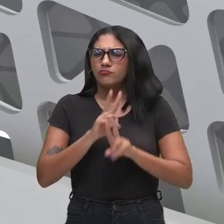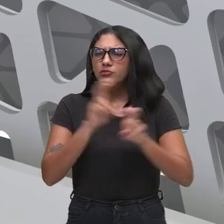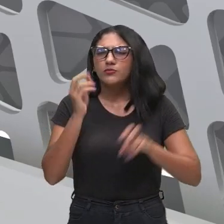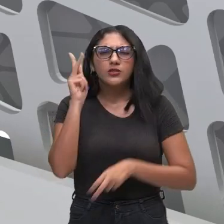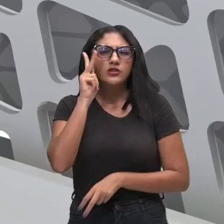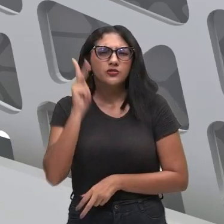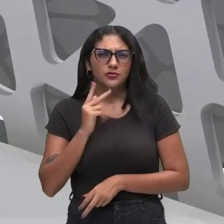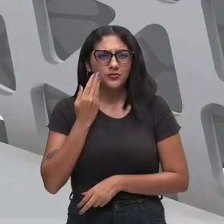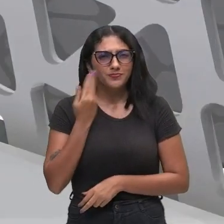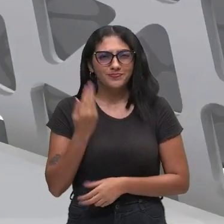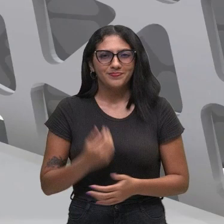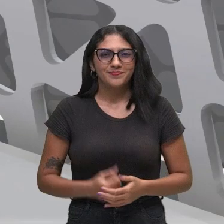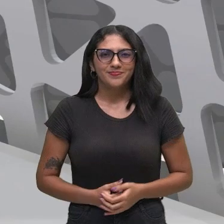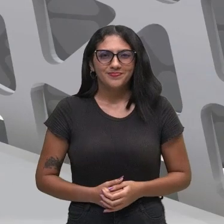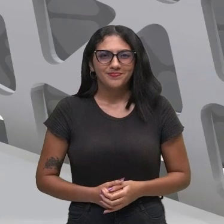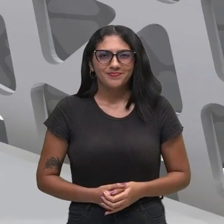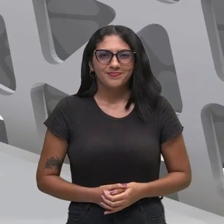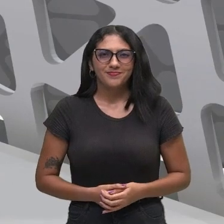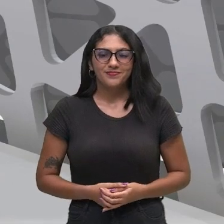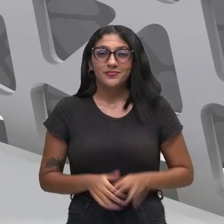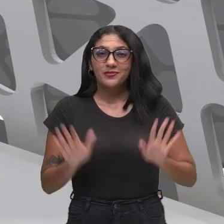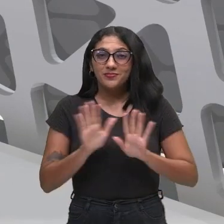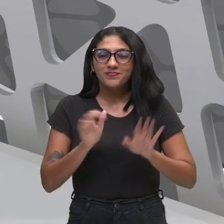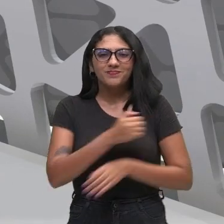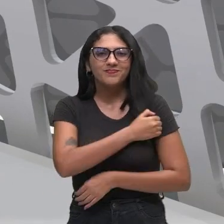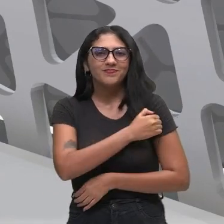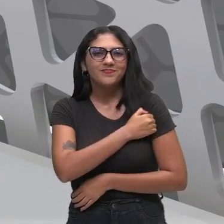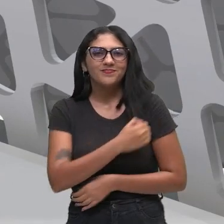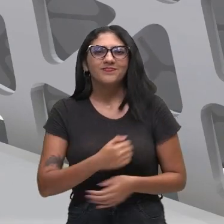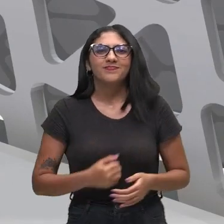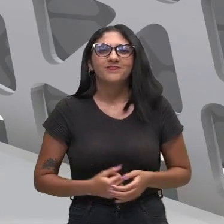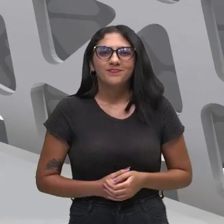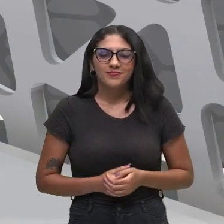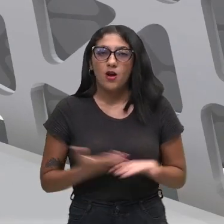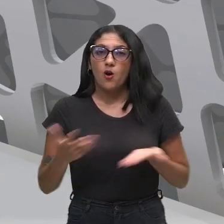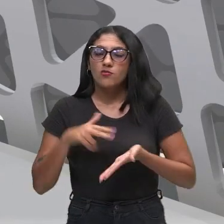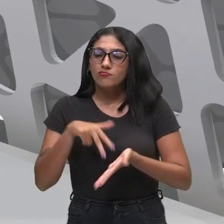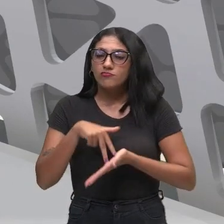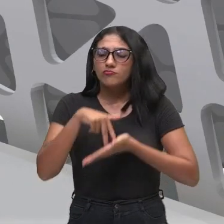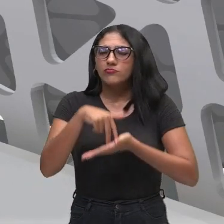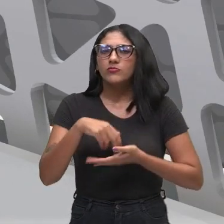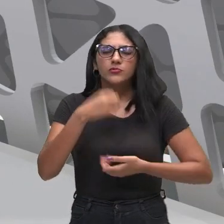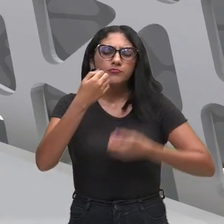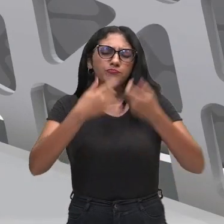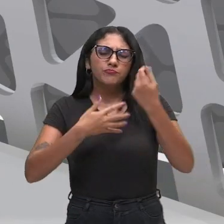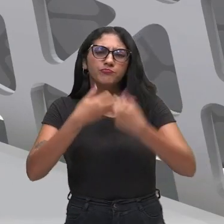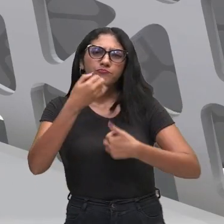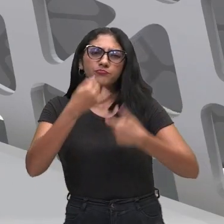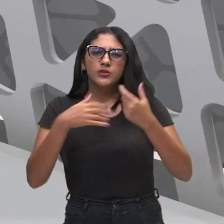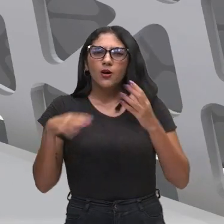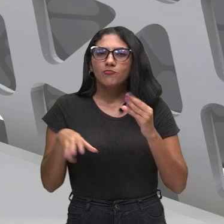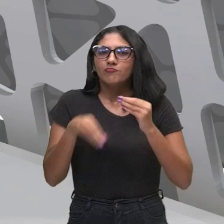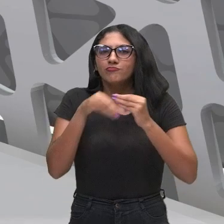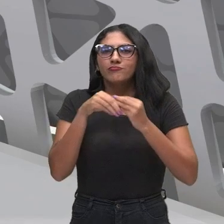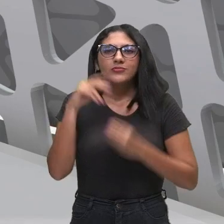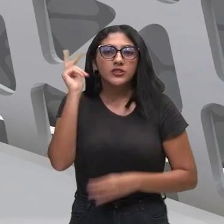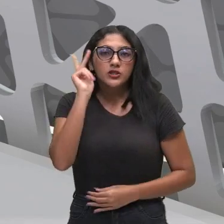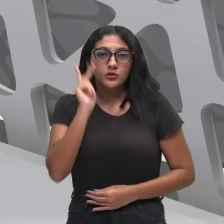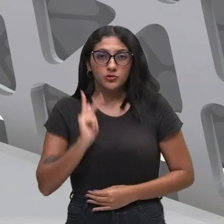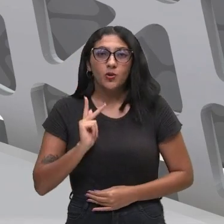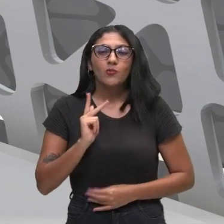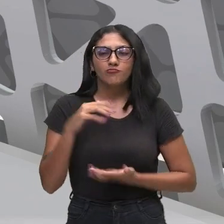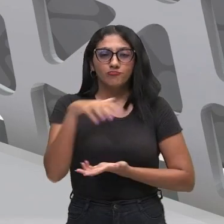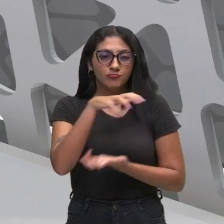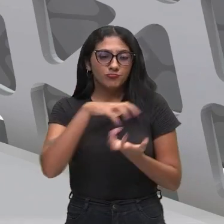aí. Olá, alunos, tudo bem? Estou aqui com vocês para a gente conversar um pouco sobre história, sobre a